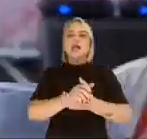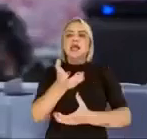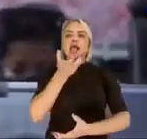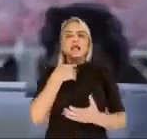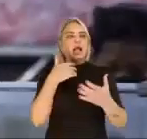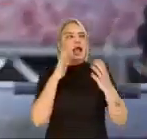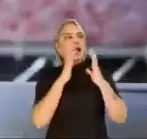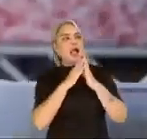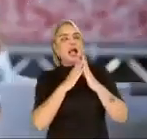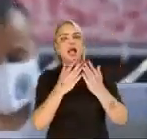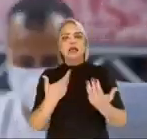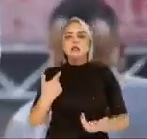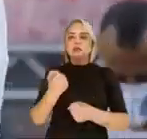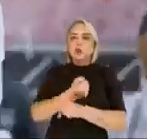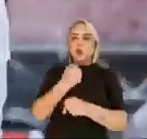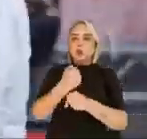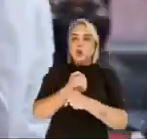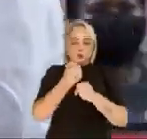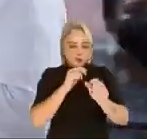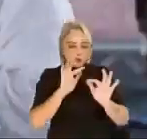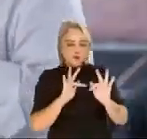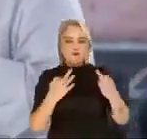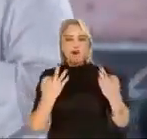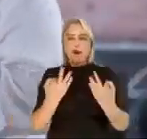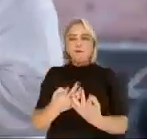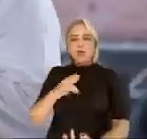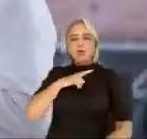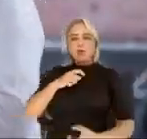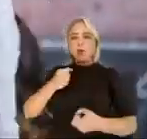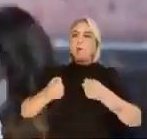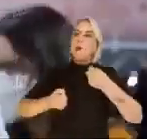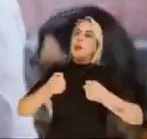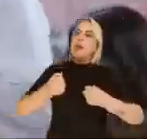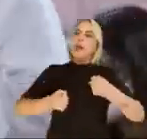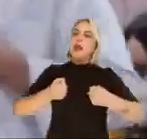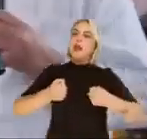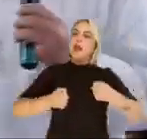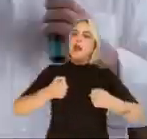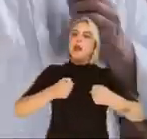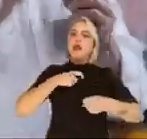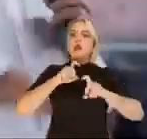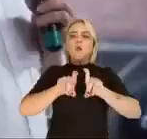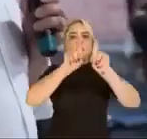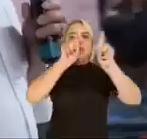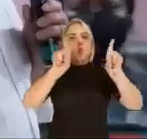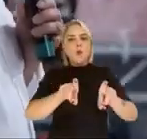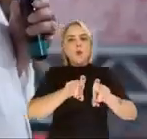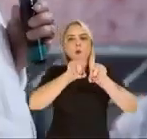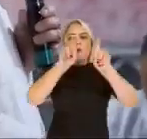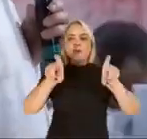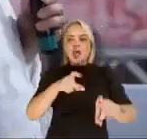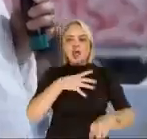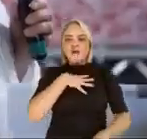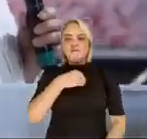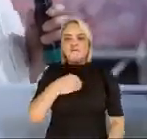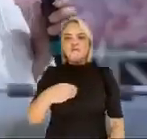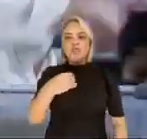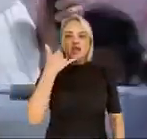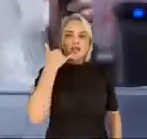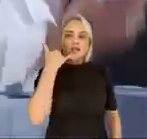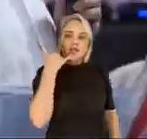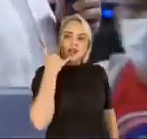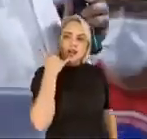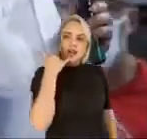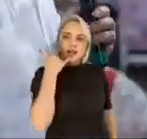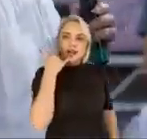eu quero construir família, eu quero ter um carrinho, eu quero ter um computador para o meu filho, eu quero ter um celular. O cara nem